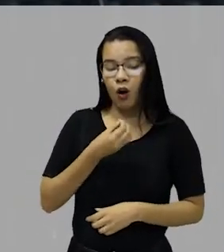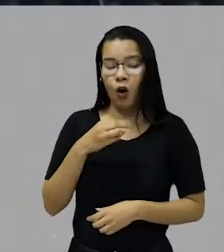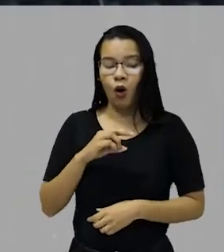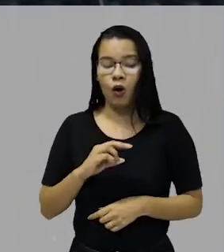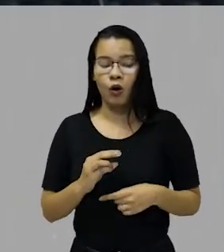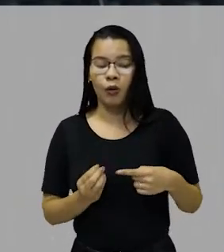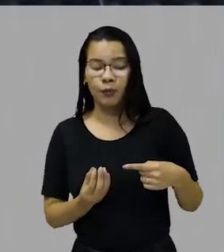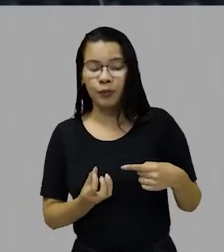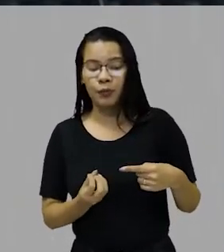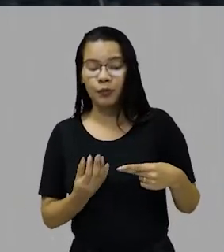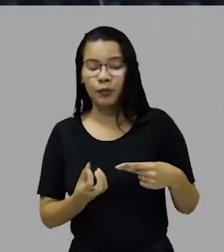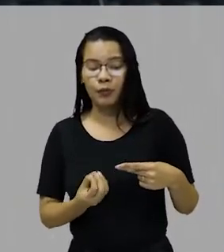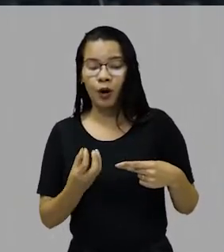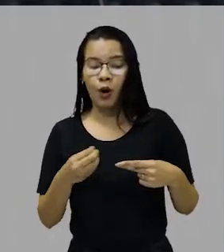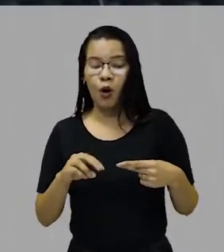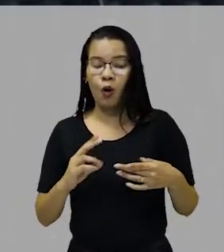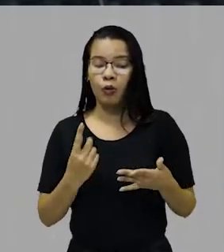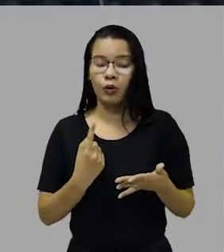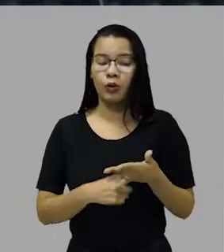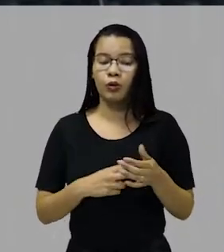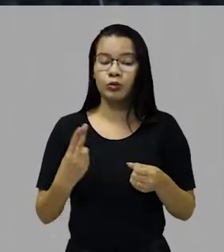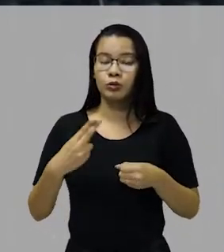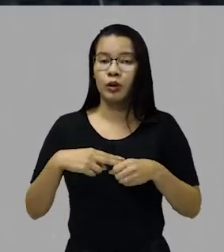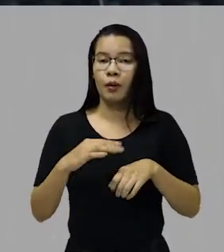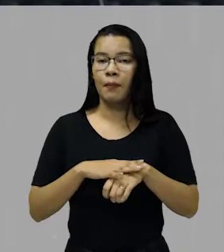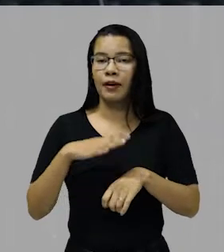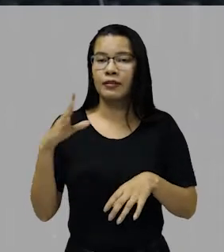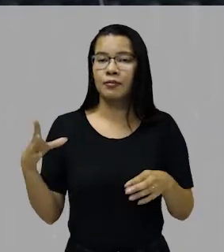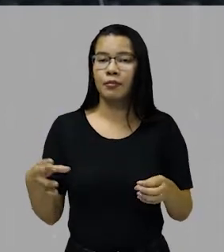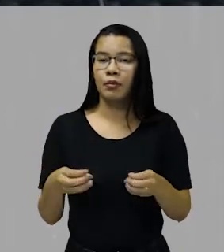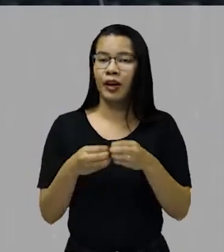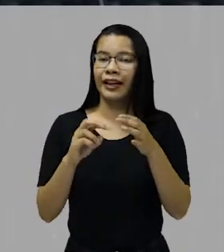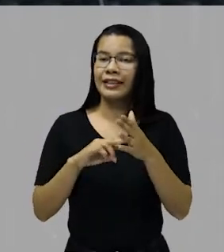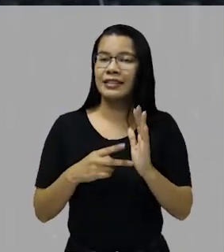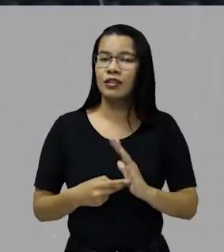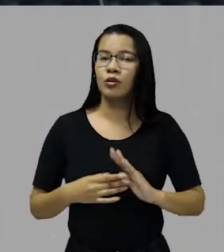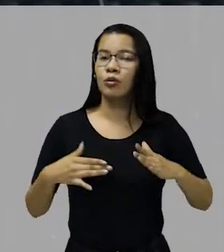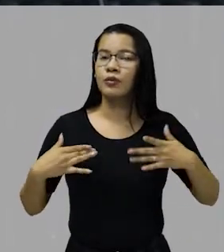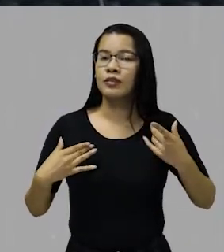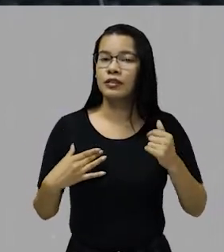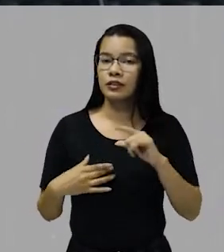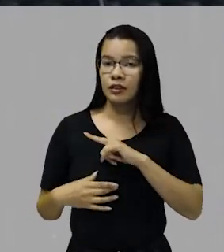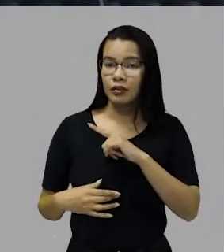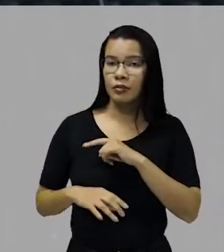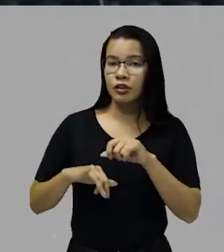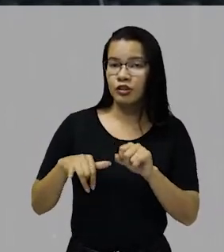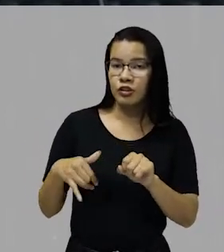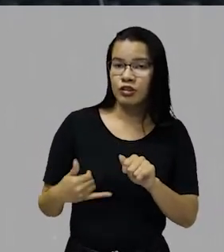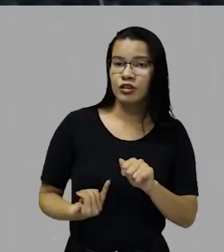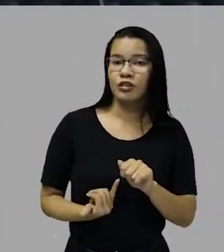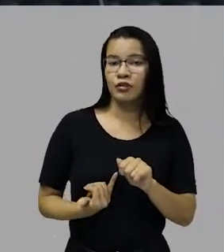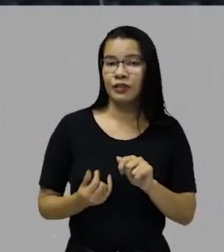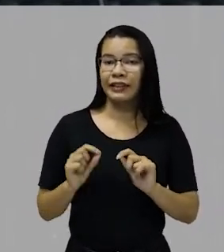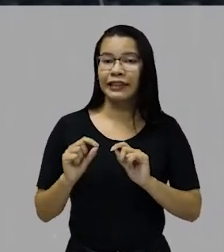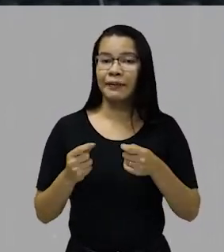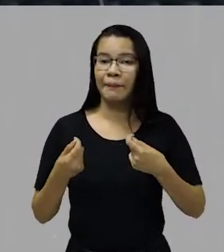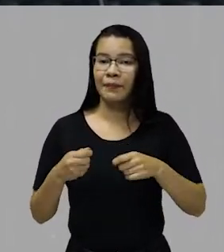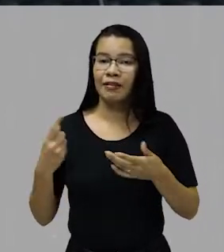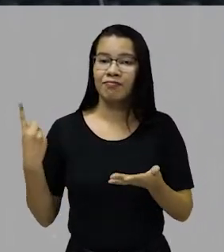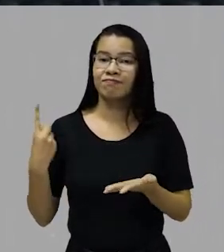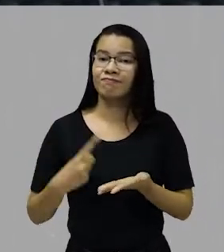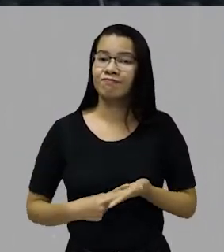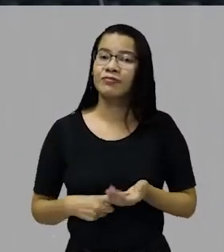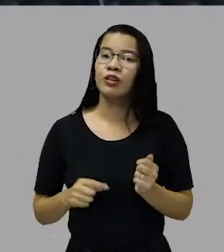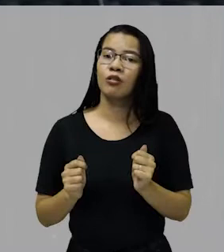mais próximo. Ou seja, quando você tiver um adjetivo que tiver que